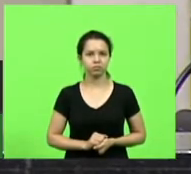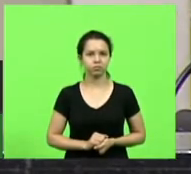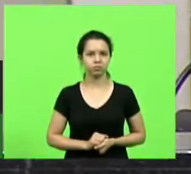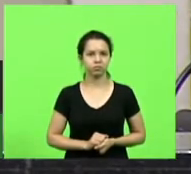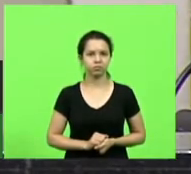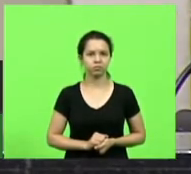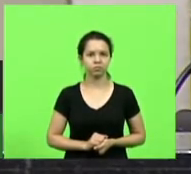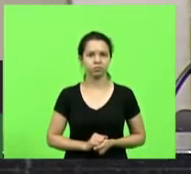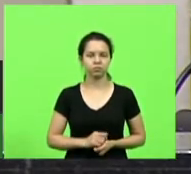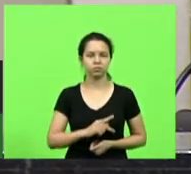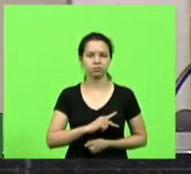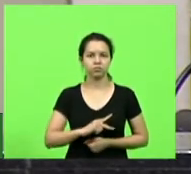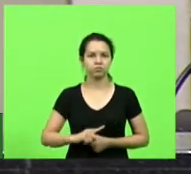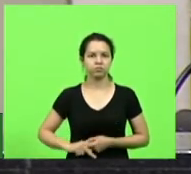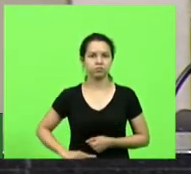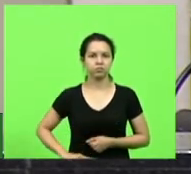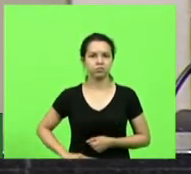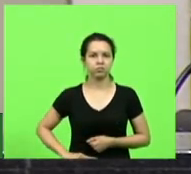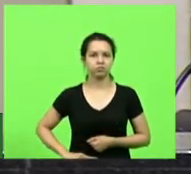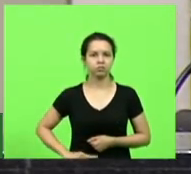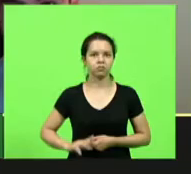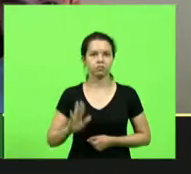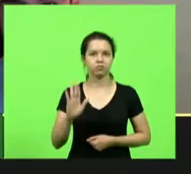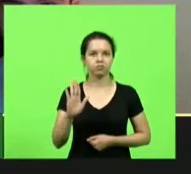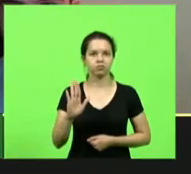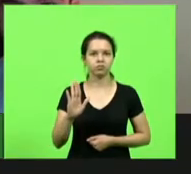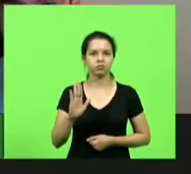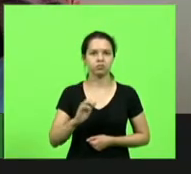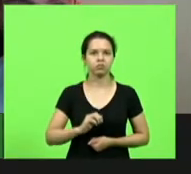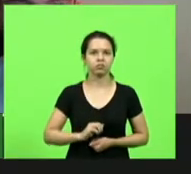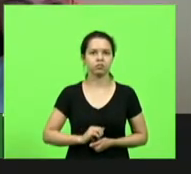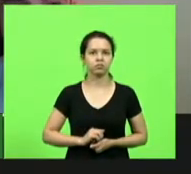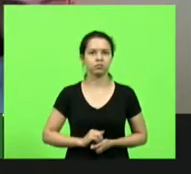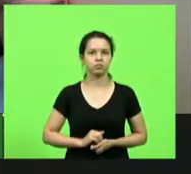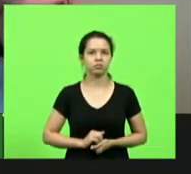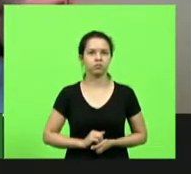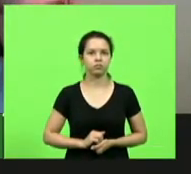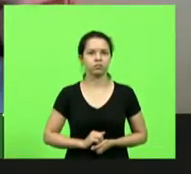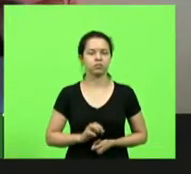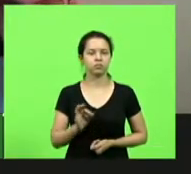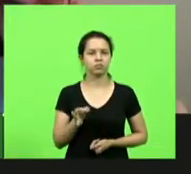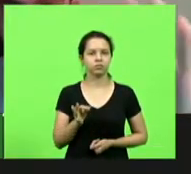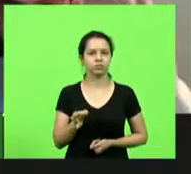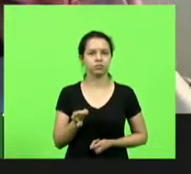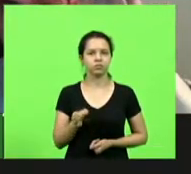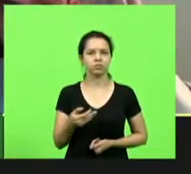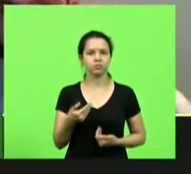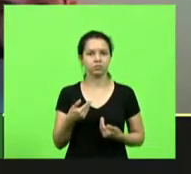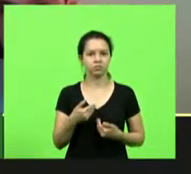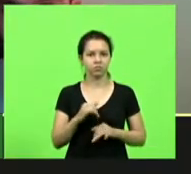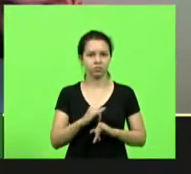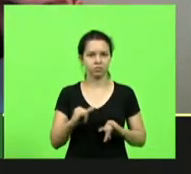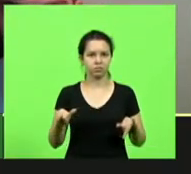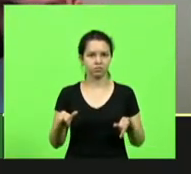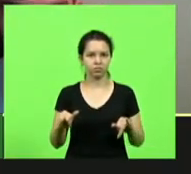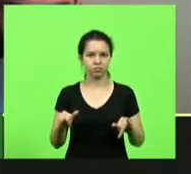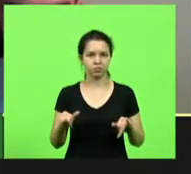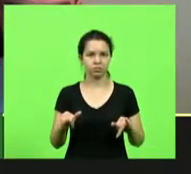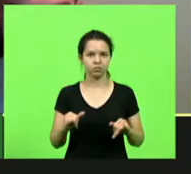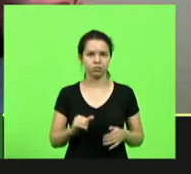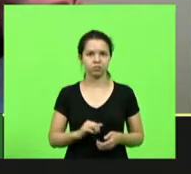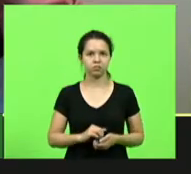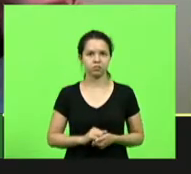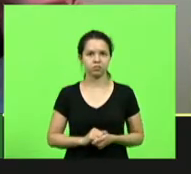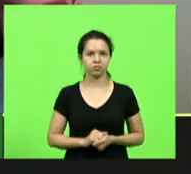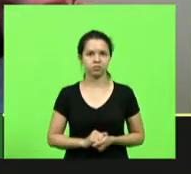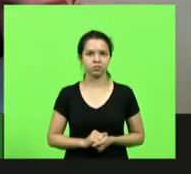Presidente, não, presidente. Deputado eu, Bruno. Isso, eu manifestei aqui.